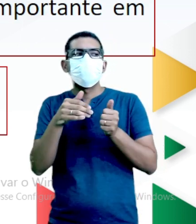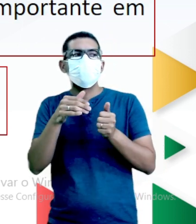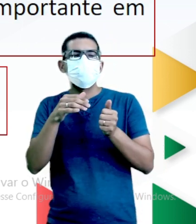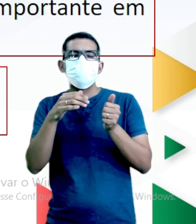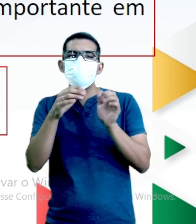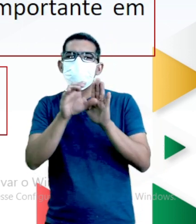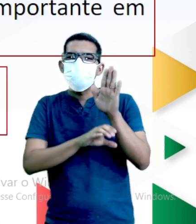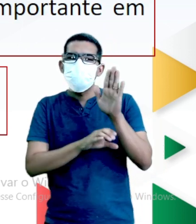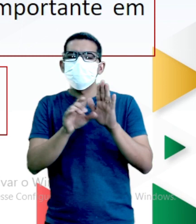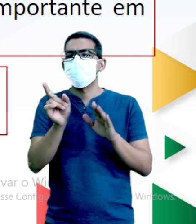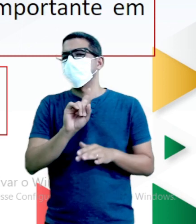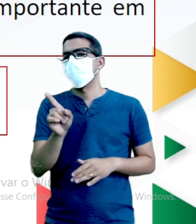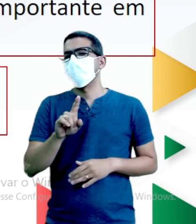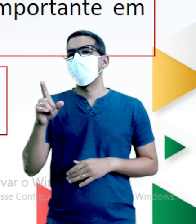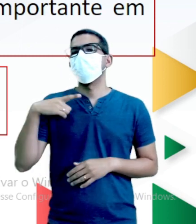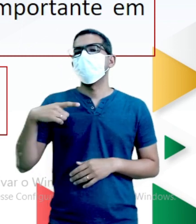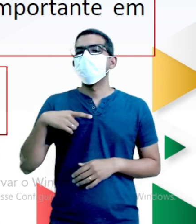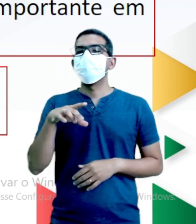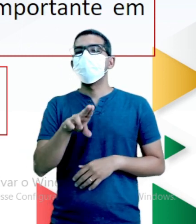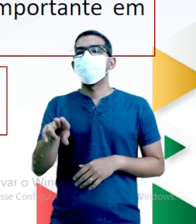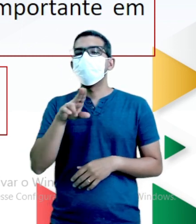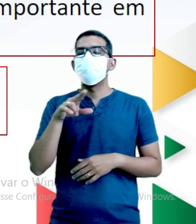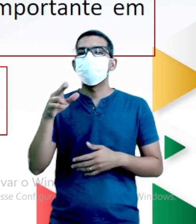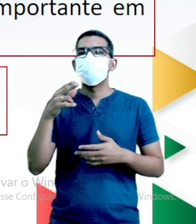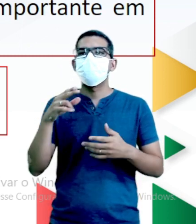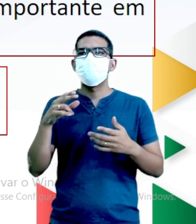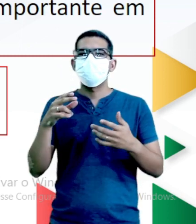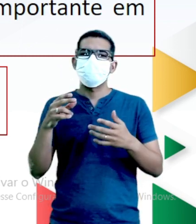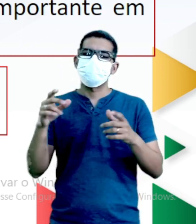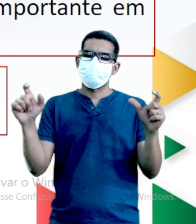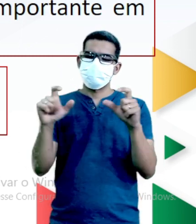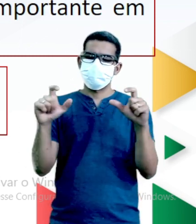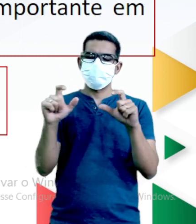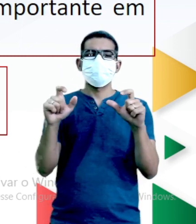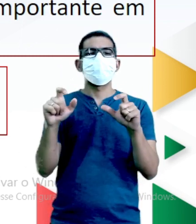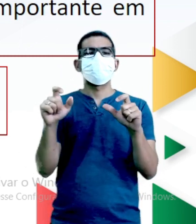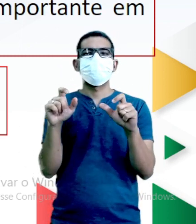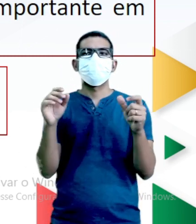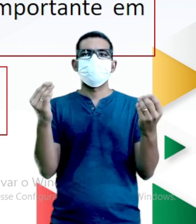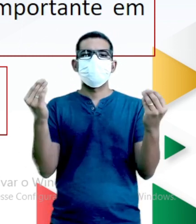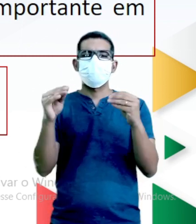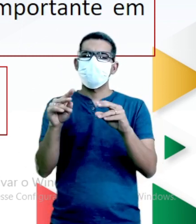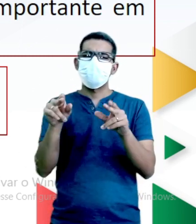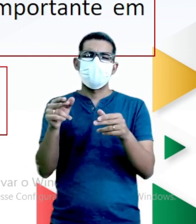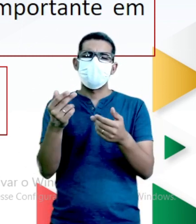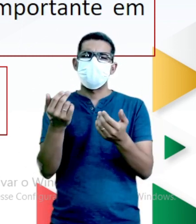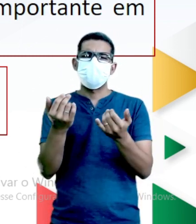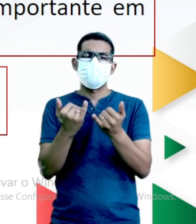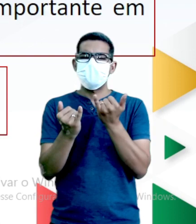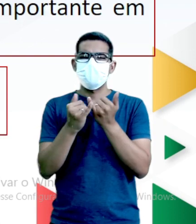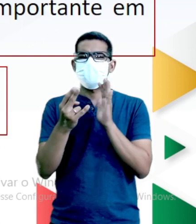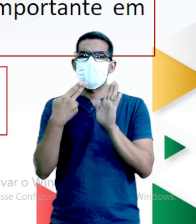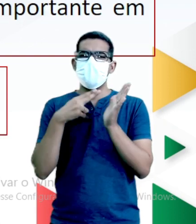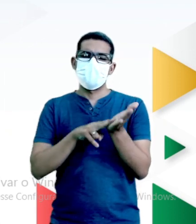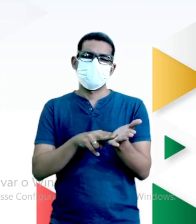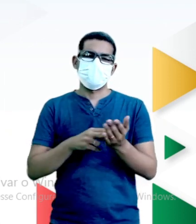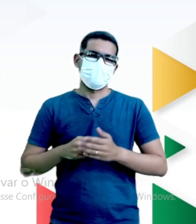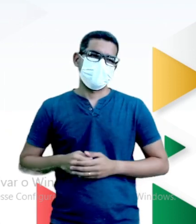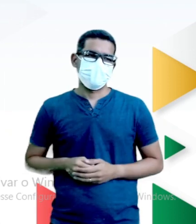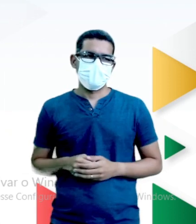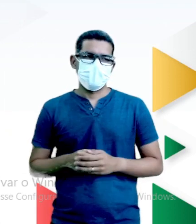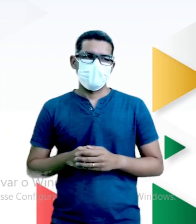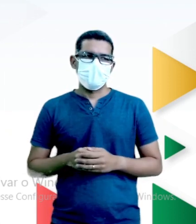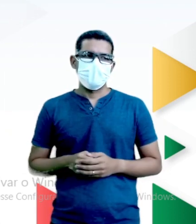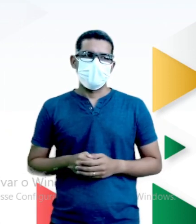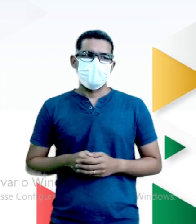usou apenas as expressões que a gente escreve como se fosse uma carta, tranquilo? Então vamos lá comigo